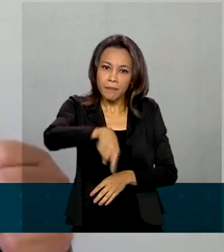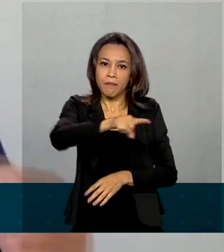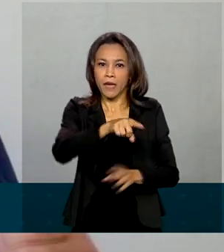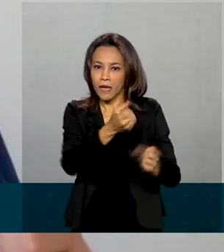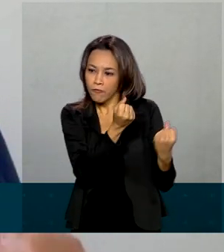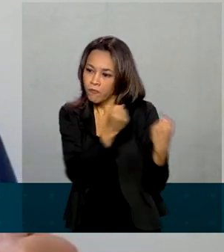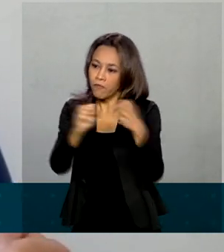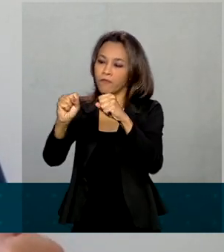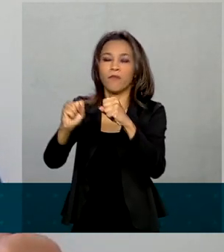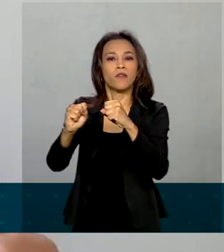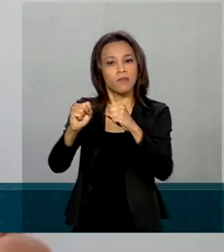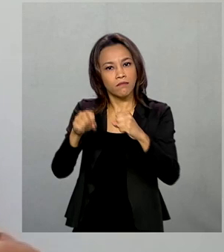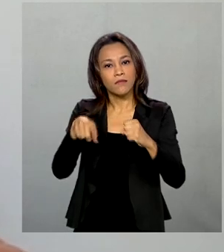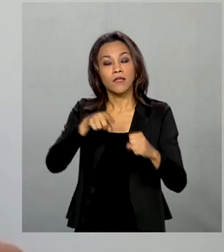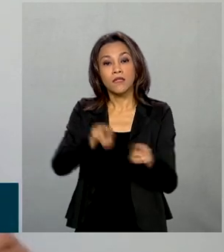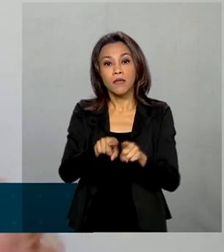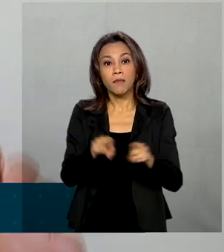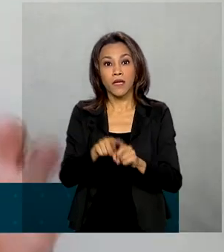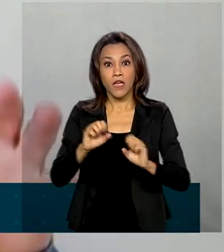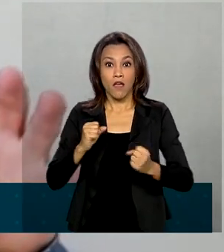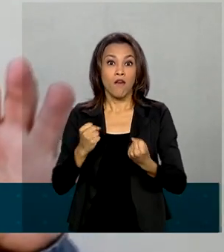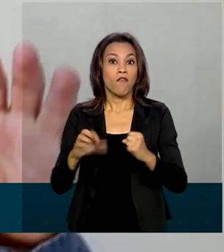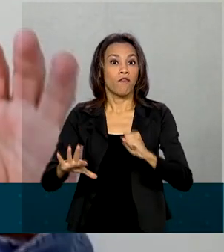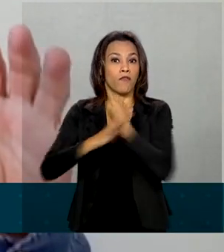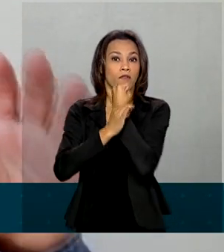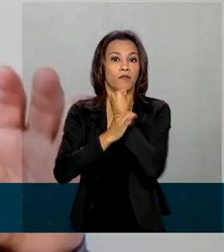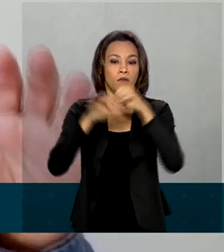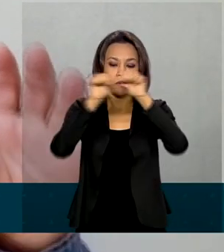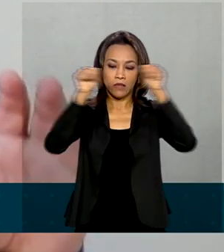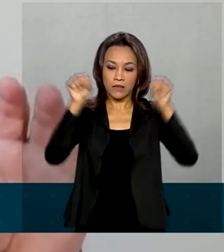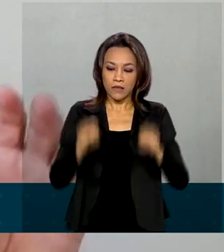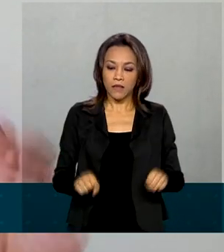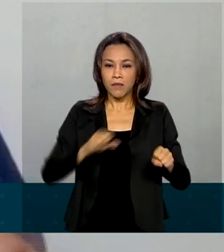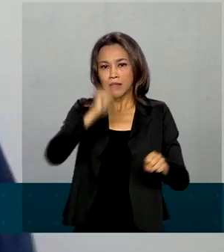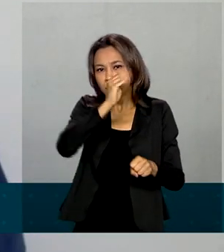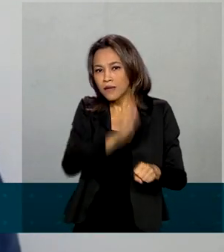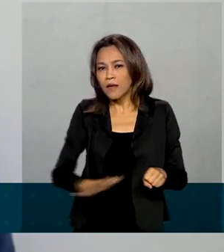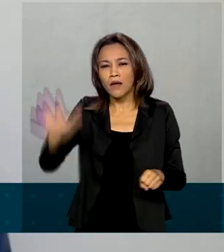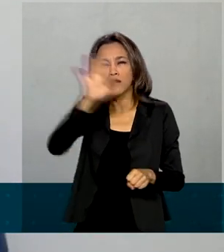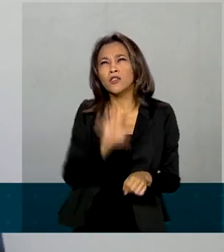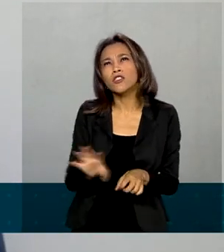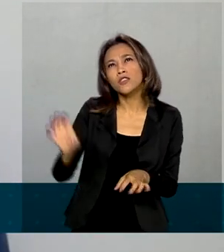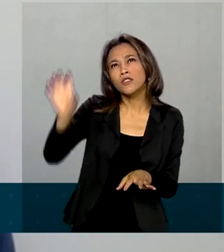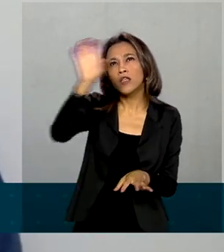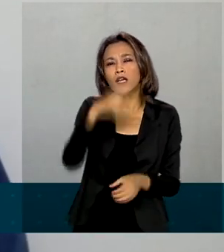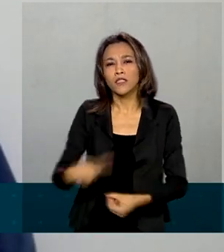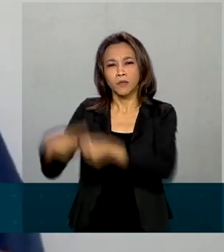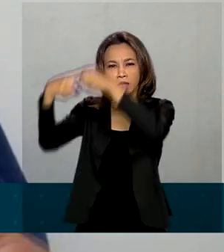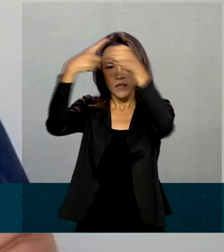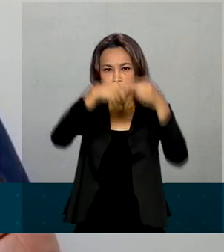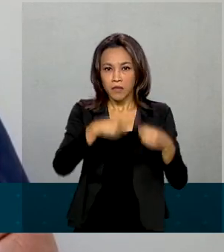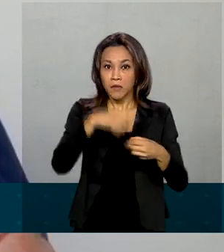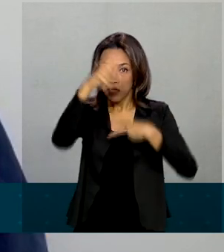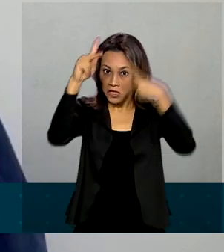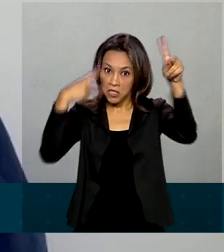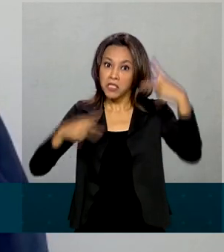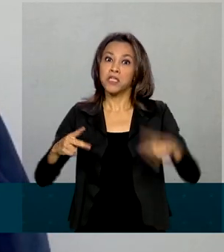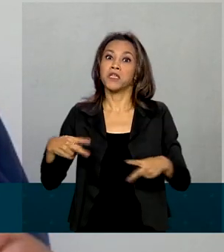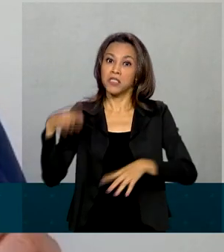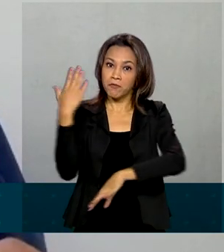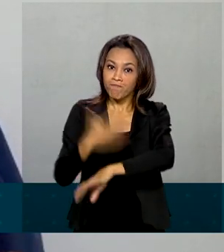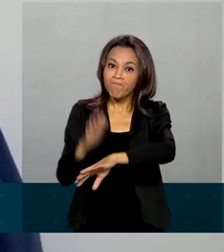fortalecendo o sistema nacional, de modo que estados e municípios estejam capacitados para as ações de